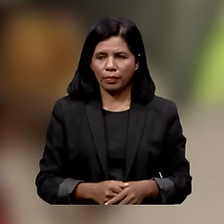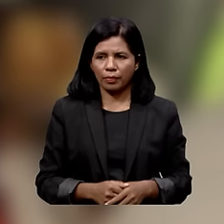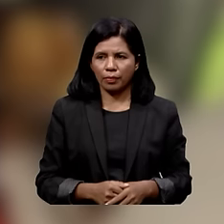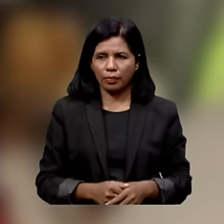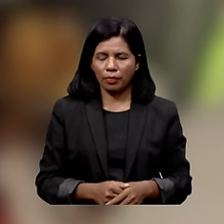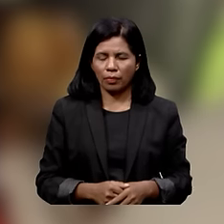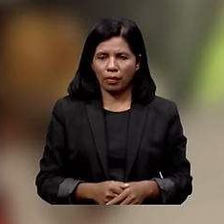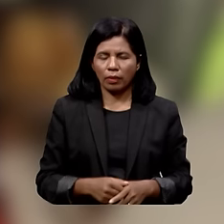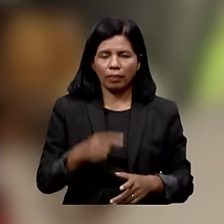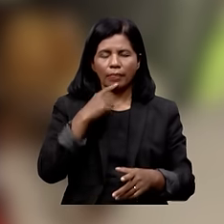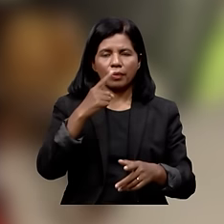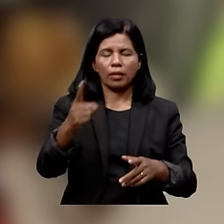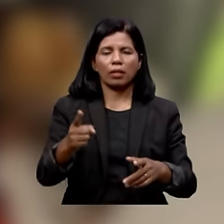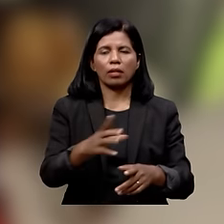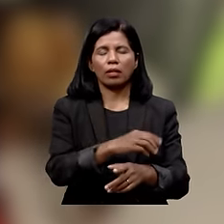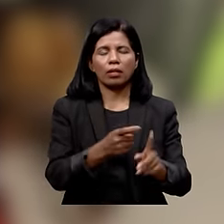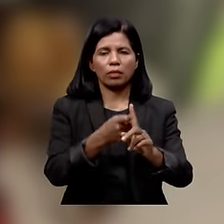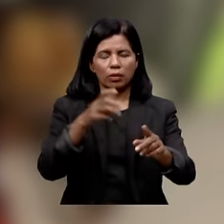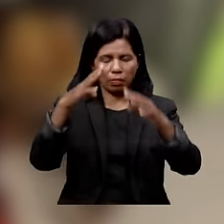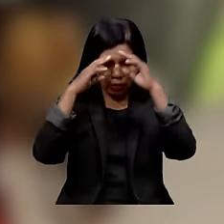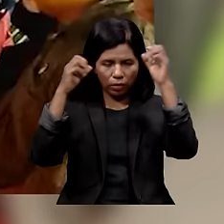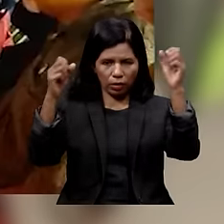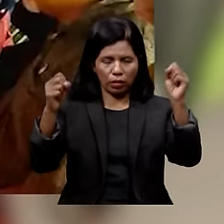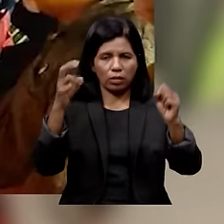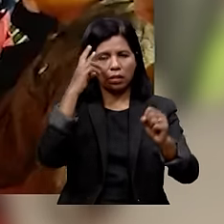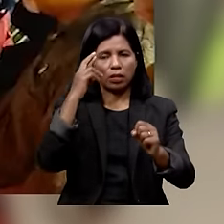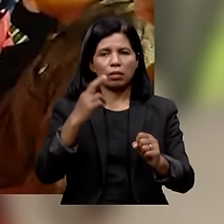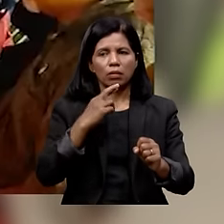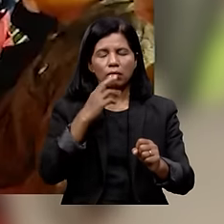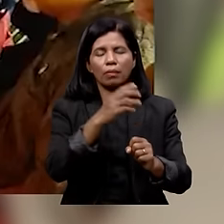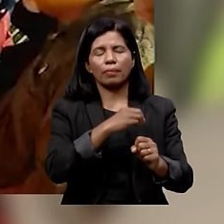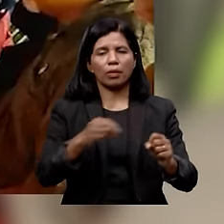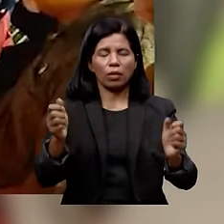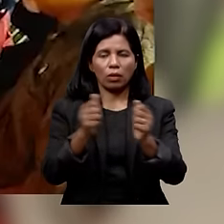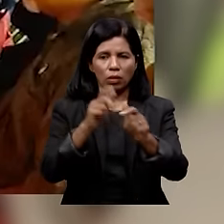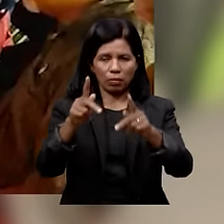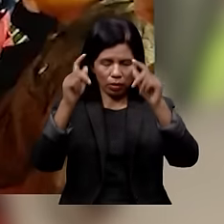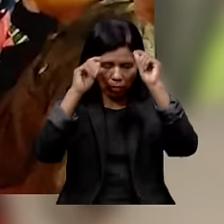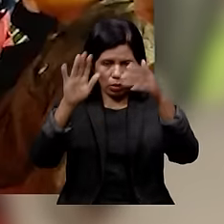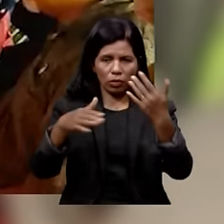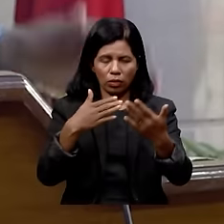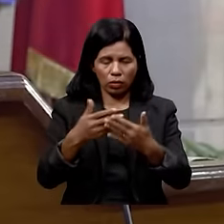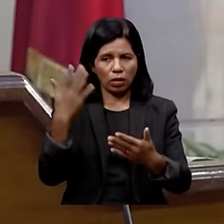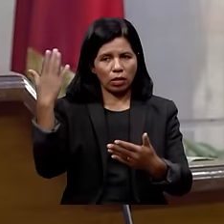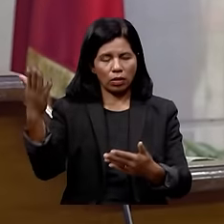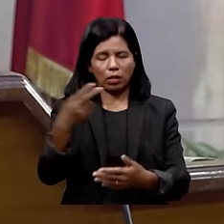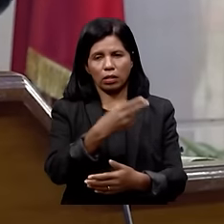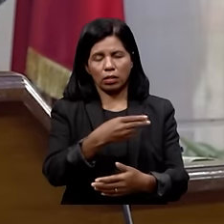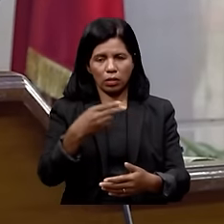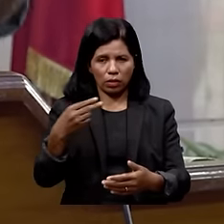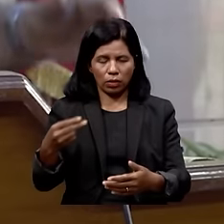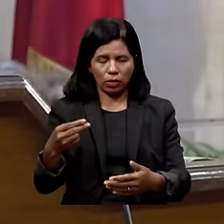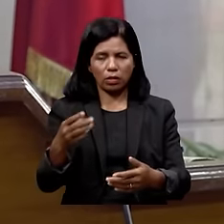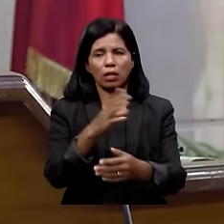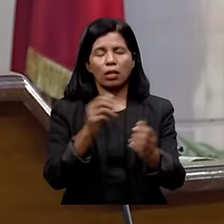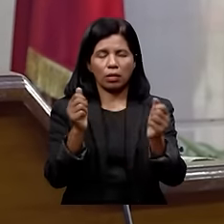Política reconciliação nebe inicia o Presidente da República, José Ramos Horta, o Timor a ser nebe da Dalne e a ela Timor Ocidental,